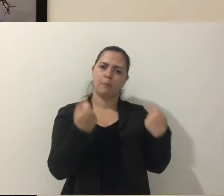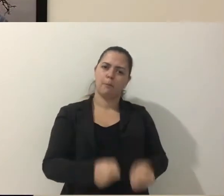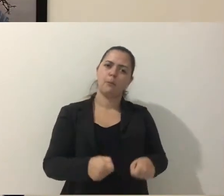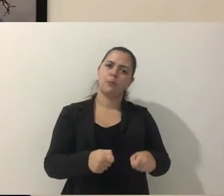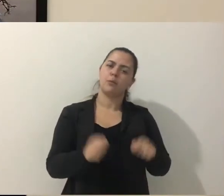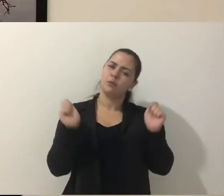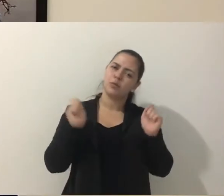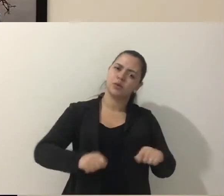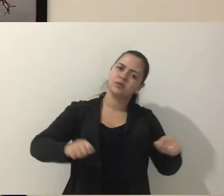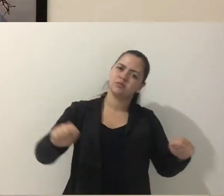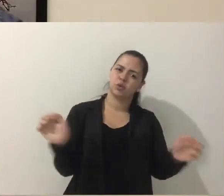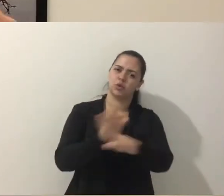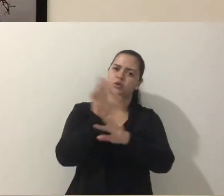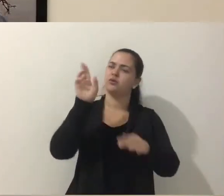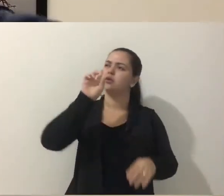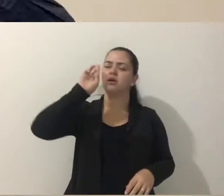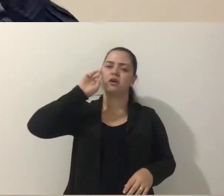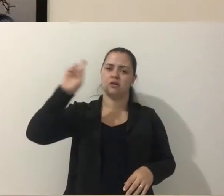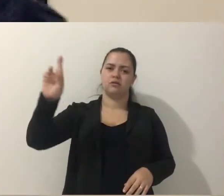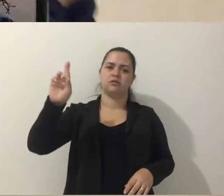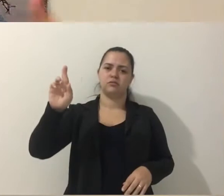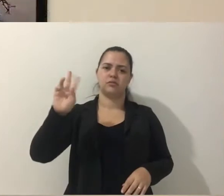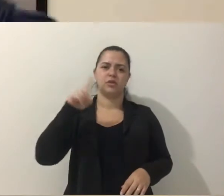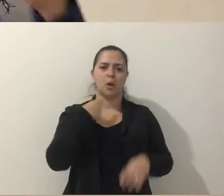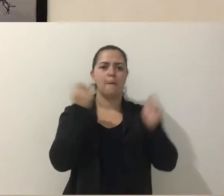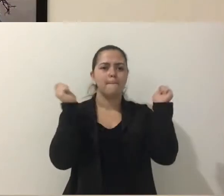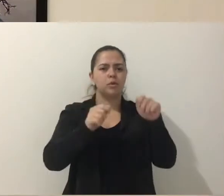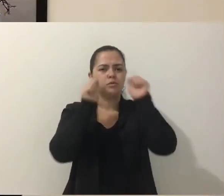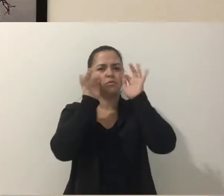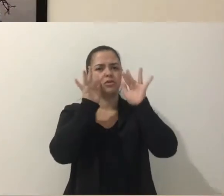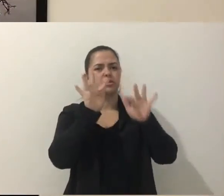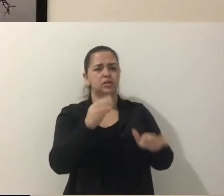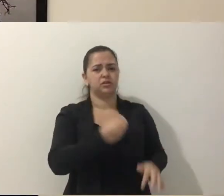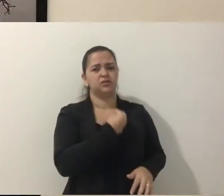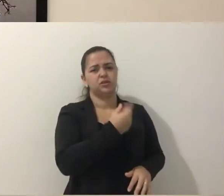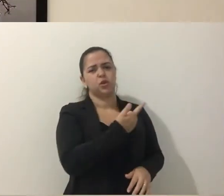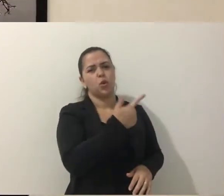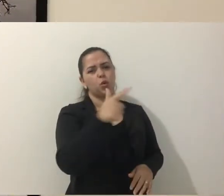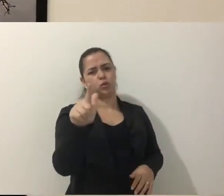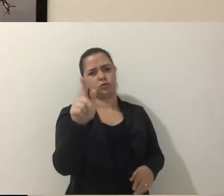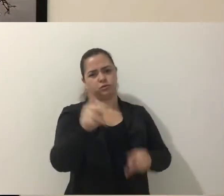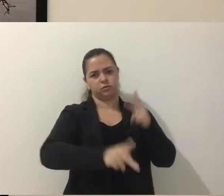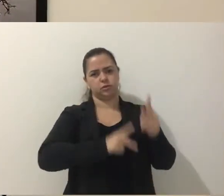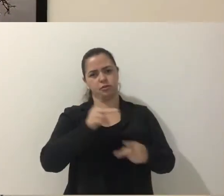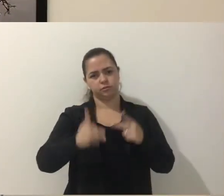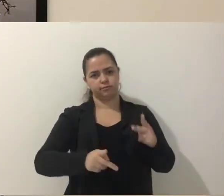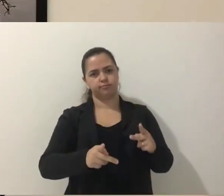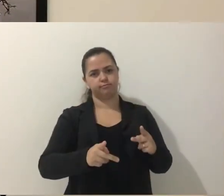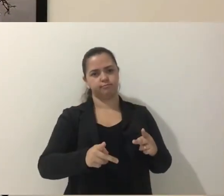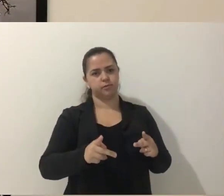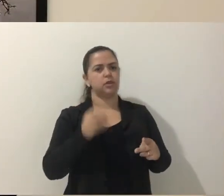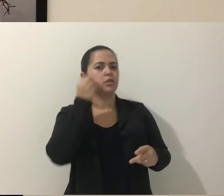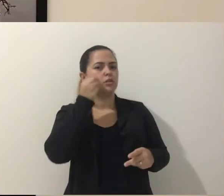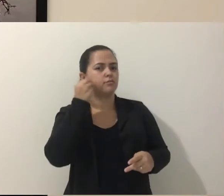possamos abençoar as vidas de outras pessoas a partir da vivência nessas